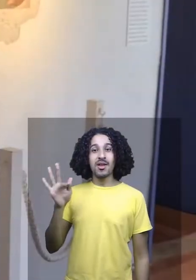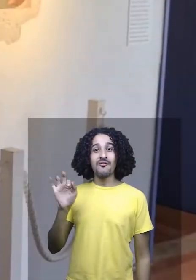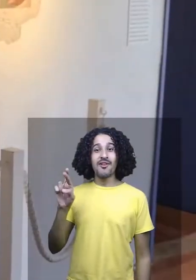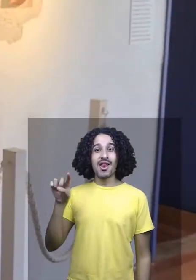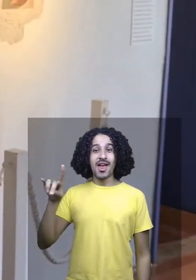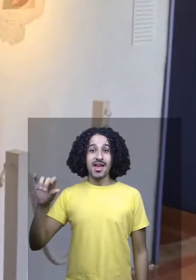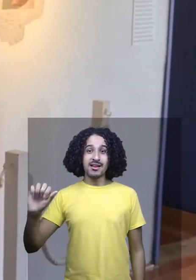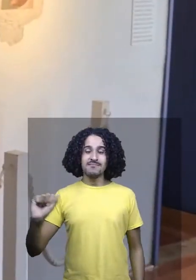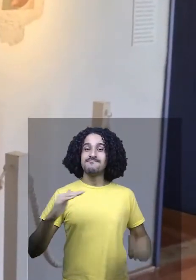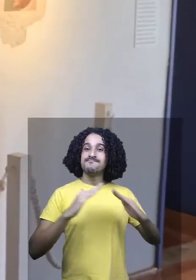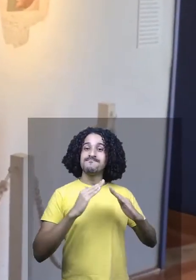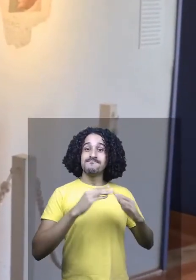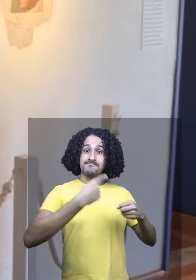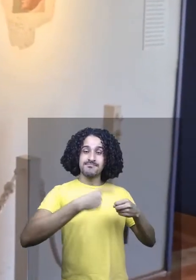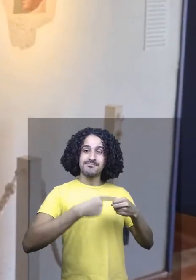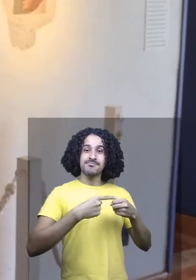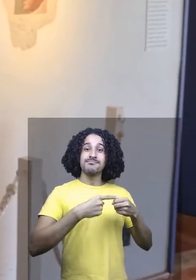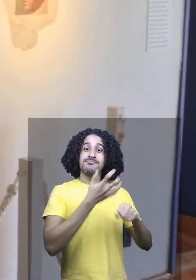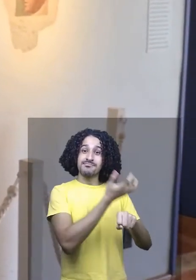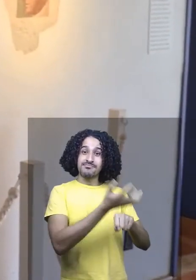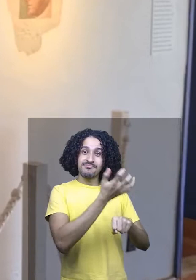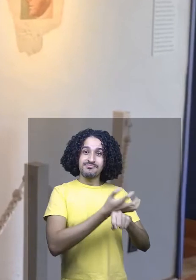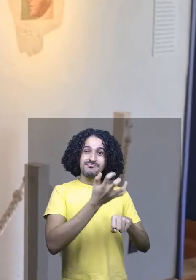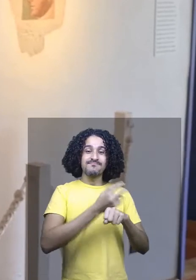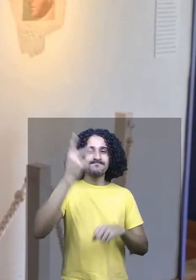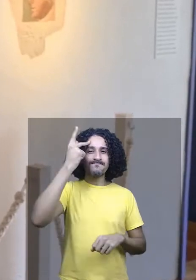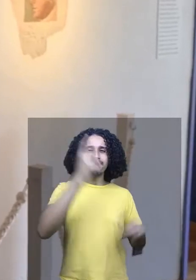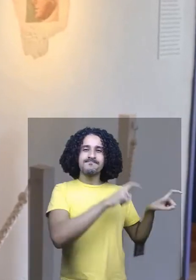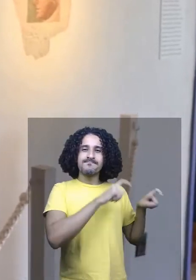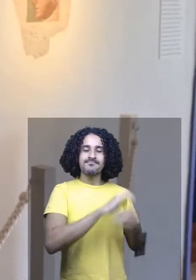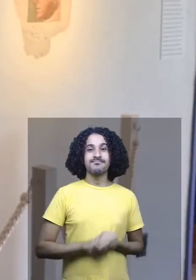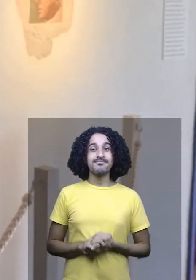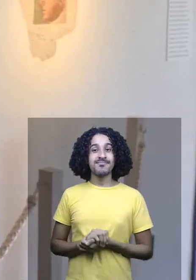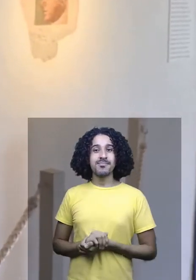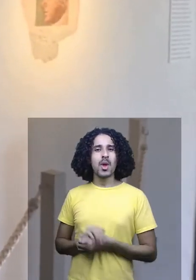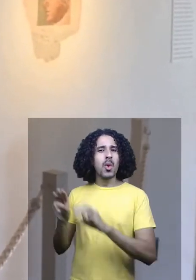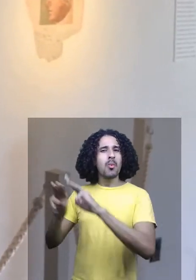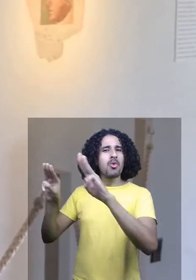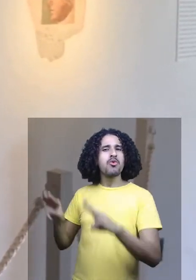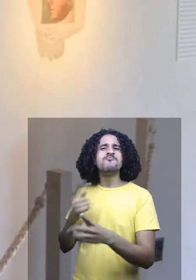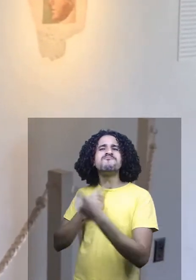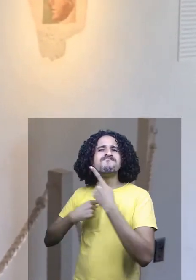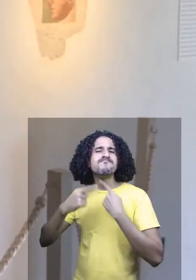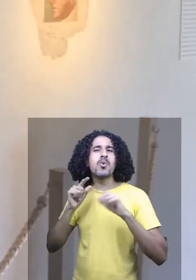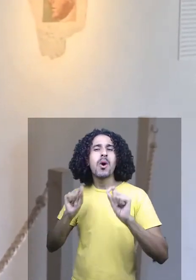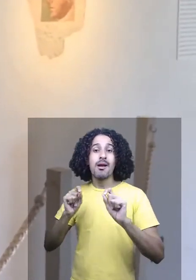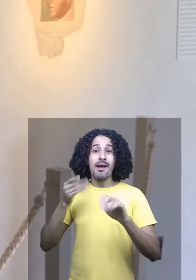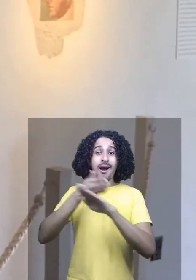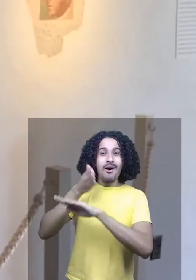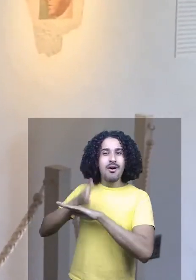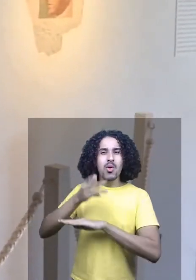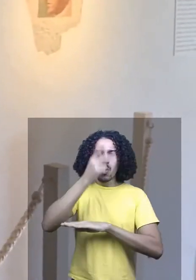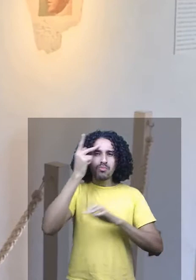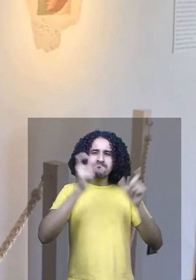Eu sou a Fernanda, moro na cidade de Brodowski, interior do estado de São Paulo, e o museu que eu quero é um museu